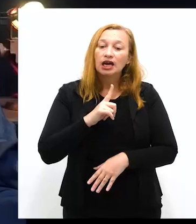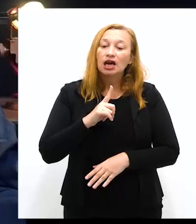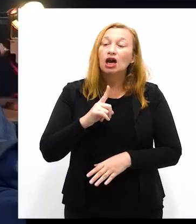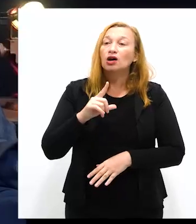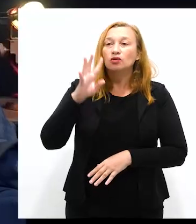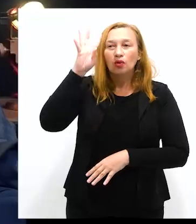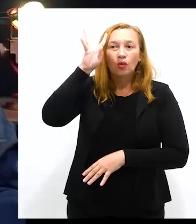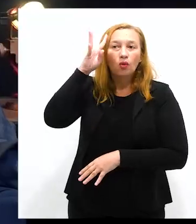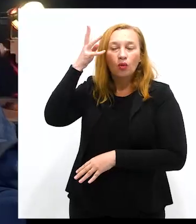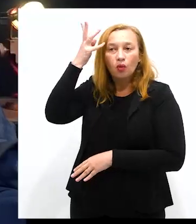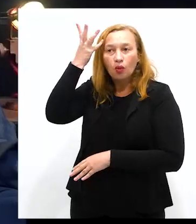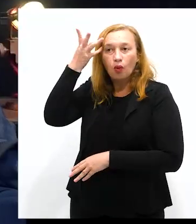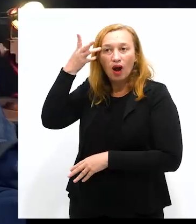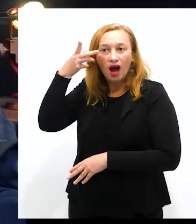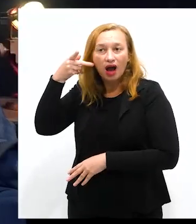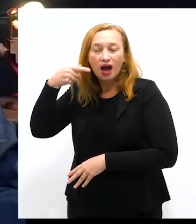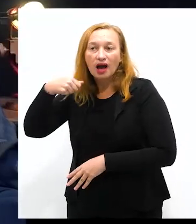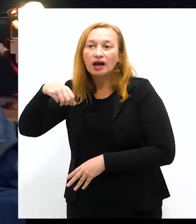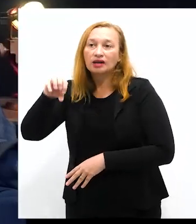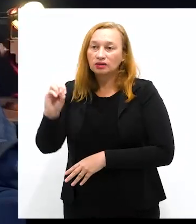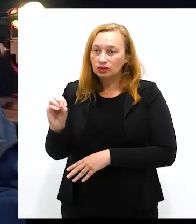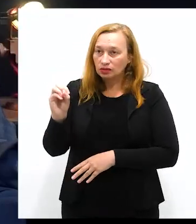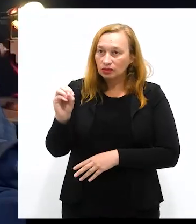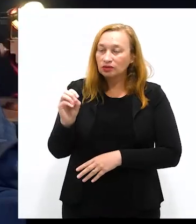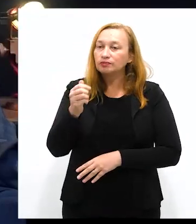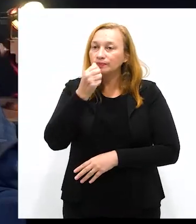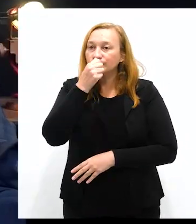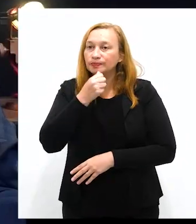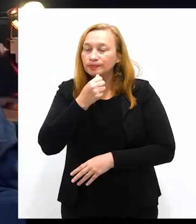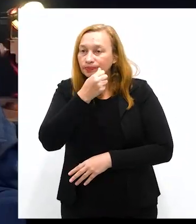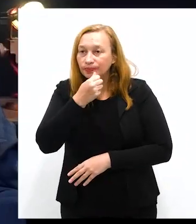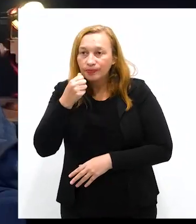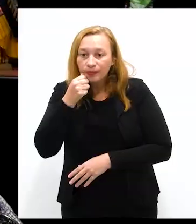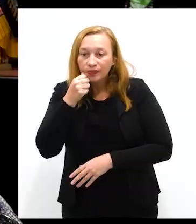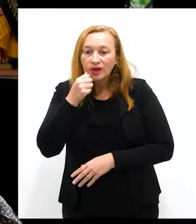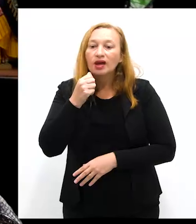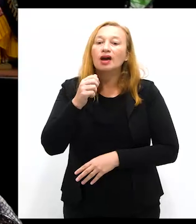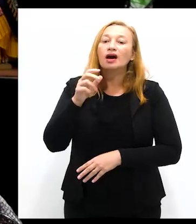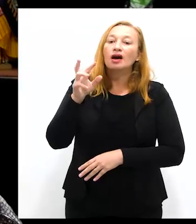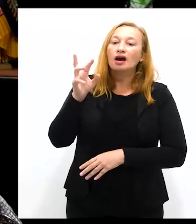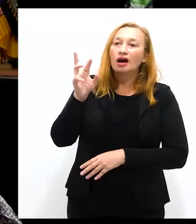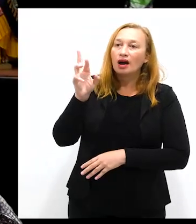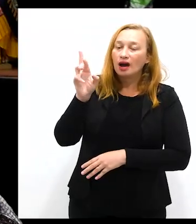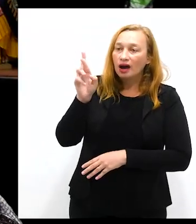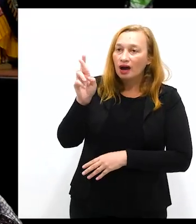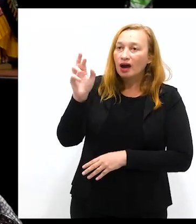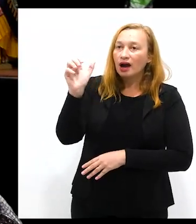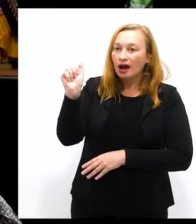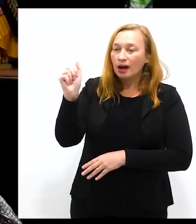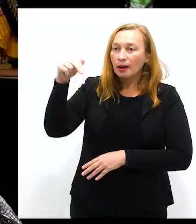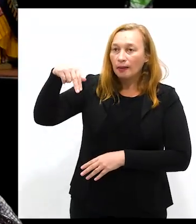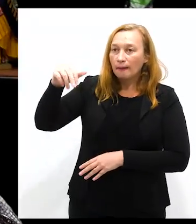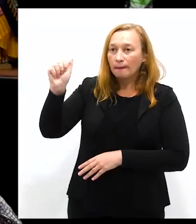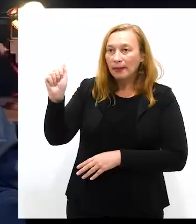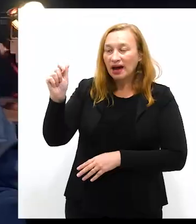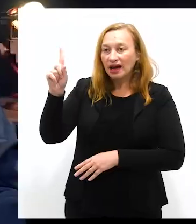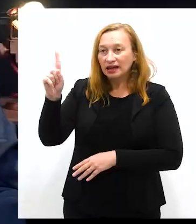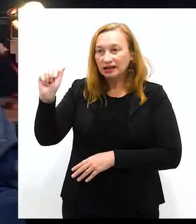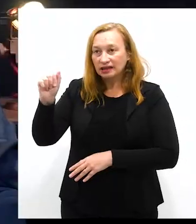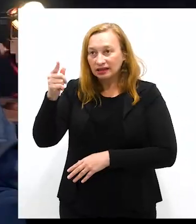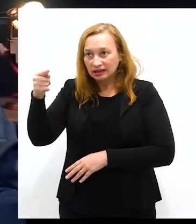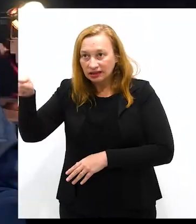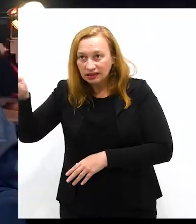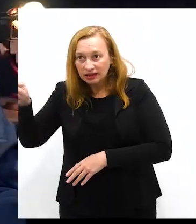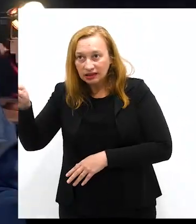Quaresma, Ramadã e a Páscoa Judaica. Então, nós tivemos... e também tem a festividade da